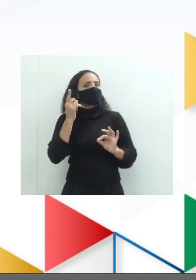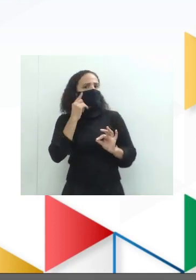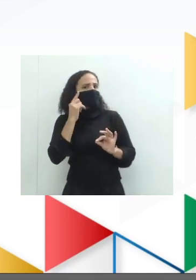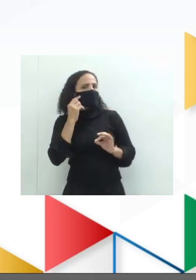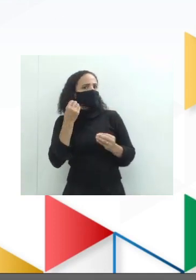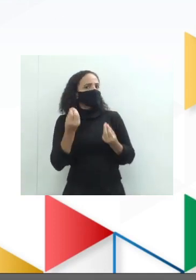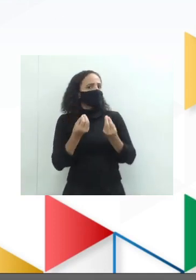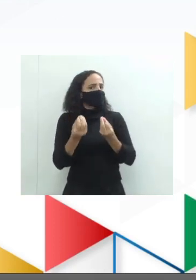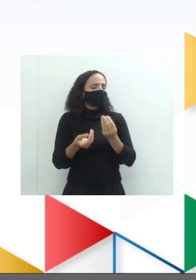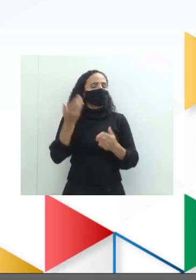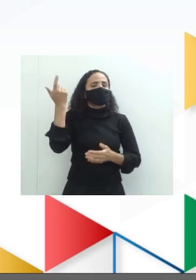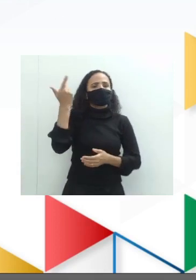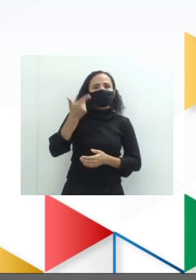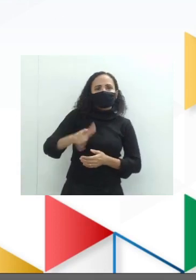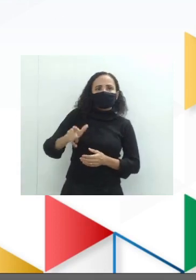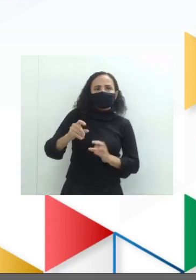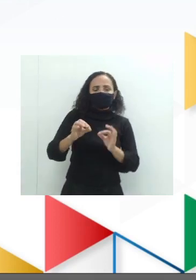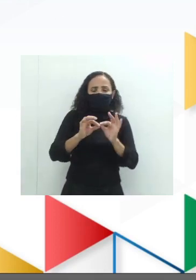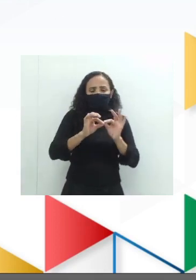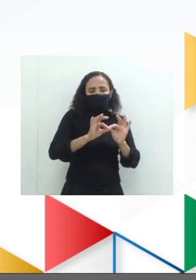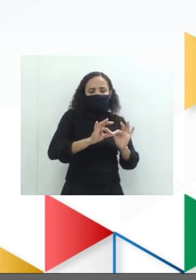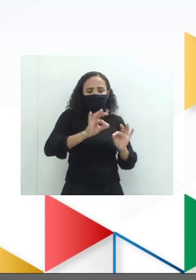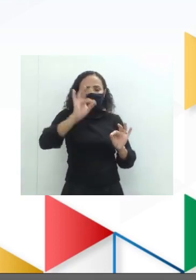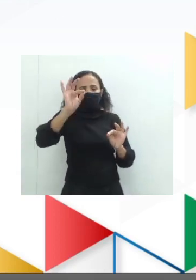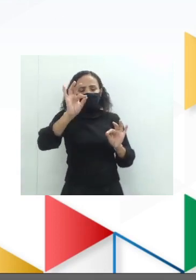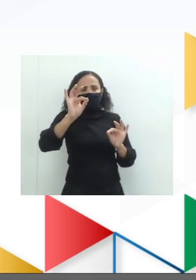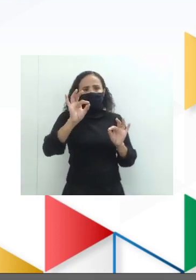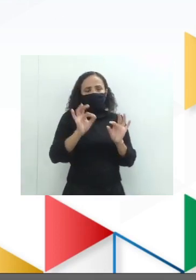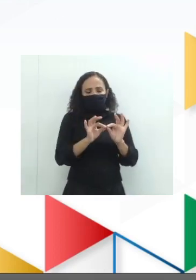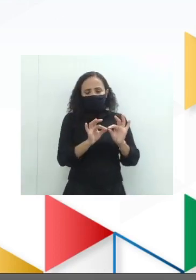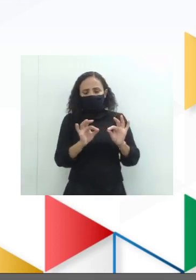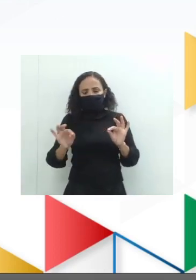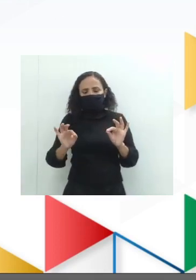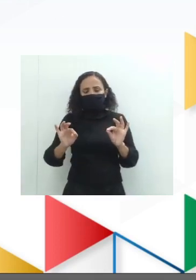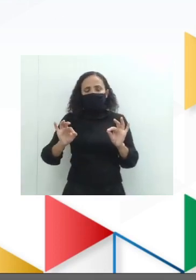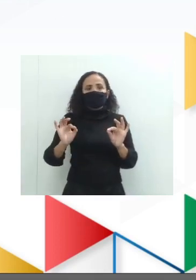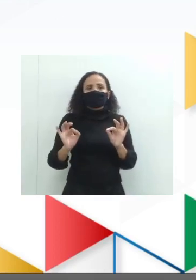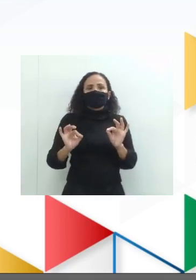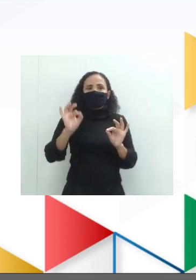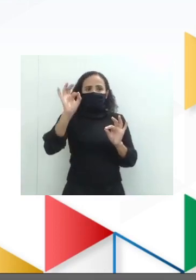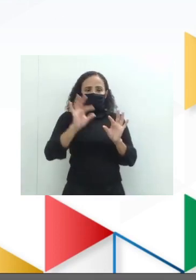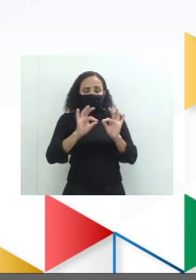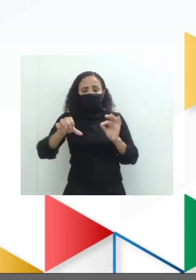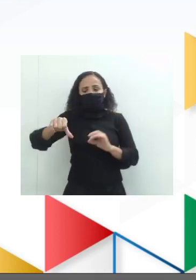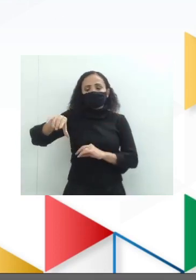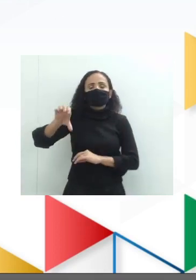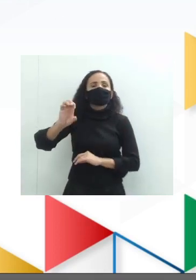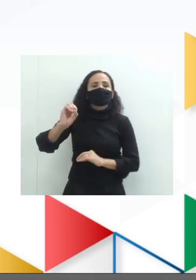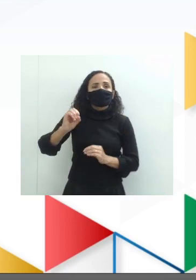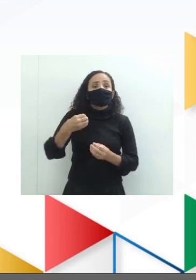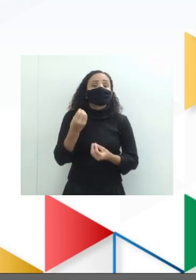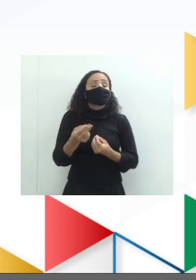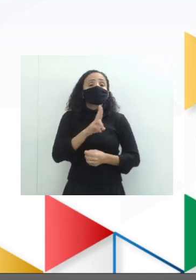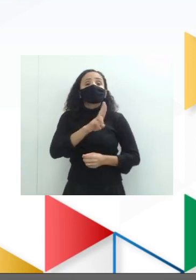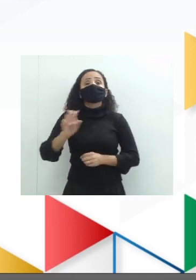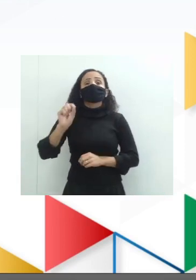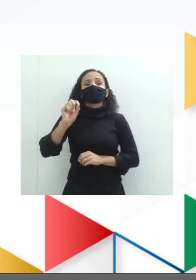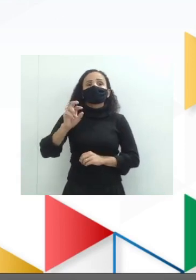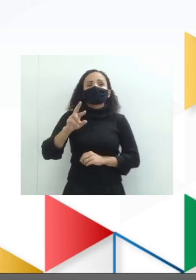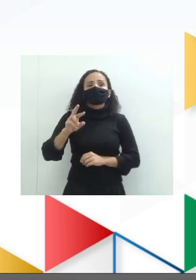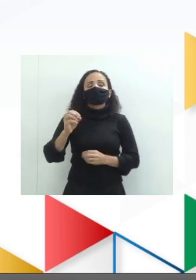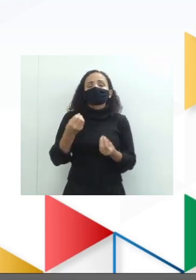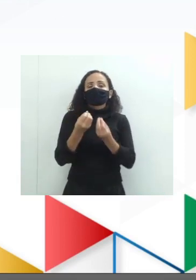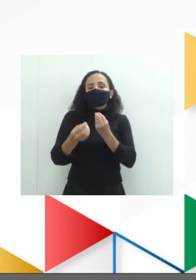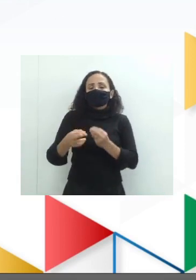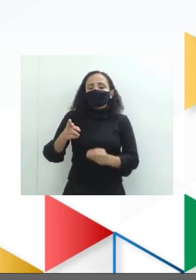falar para vocês, quando um deles tem exatamente 90 graus, um dos ângulos tem 90 graus, ele é chamado de